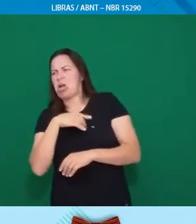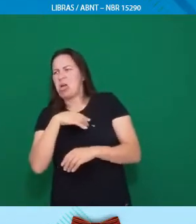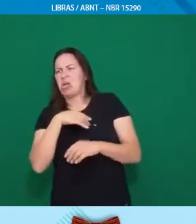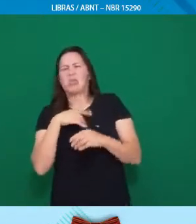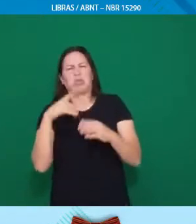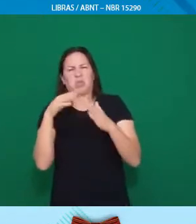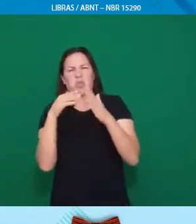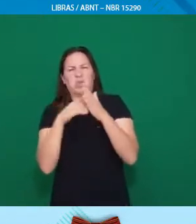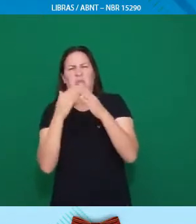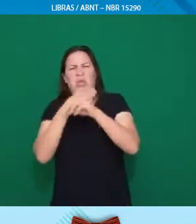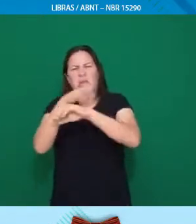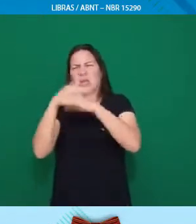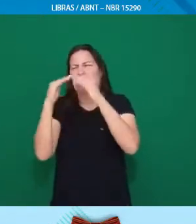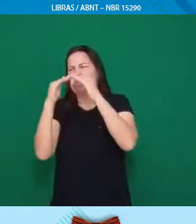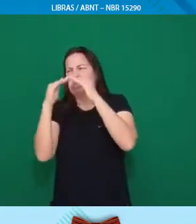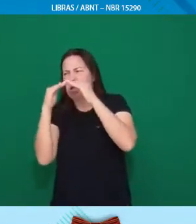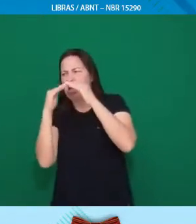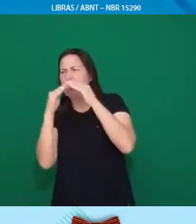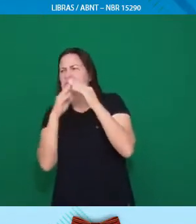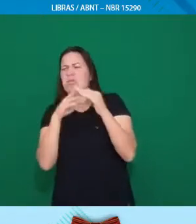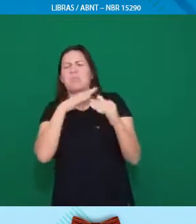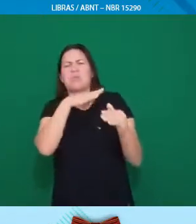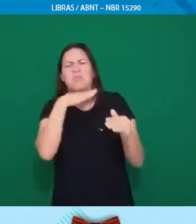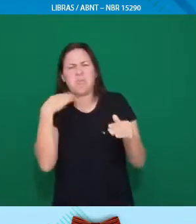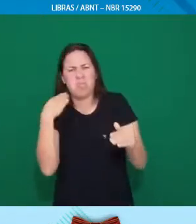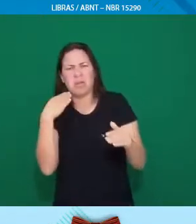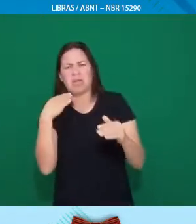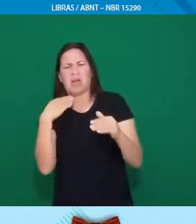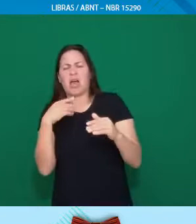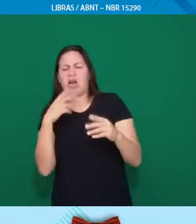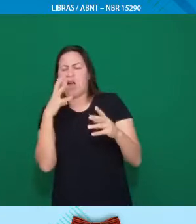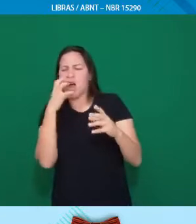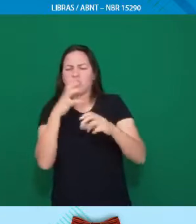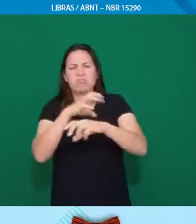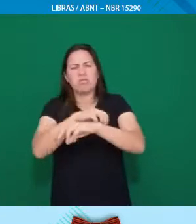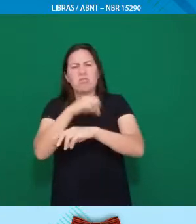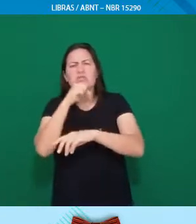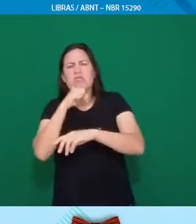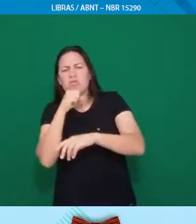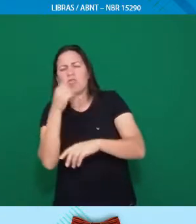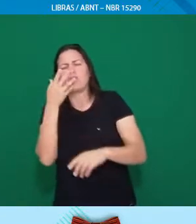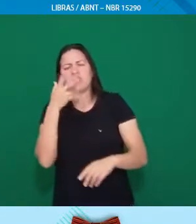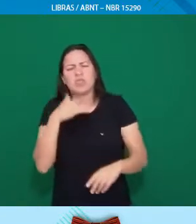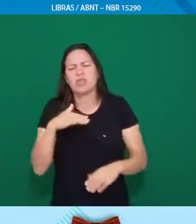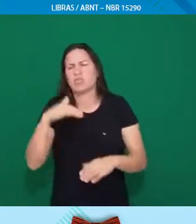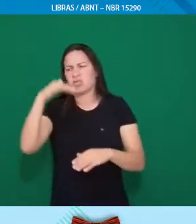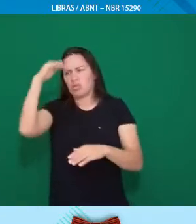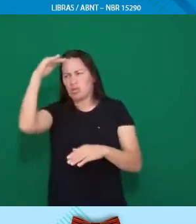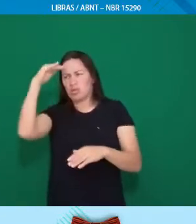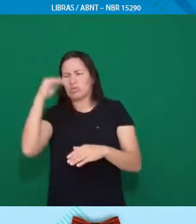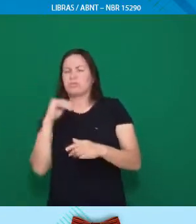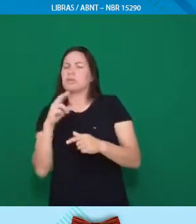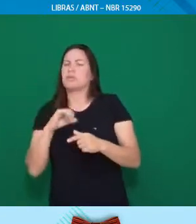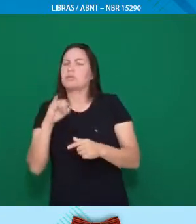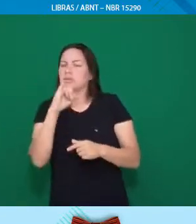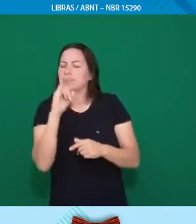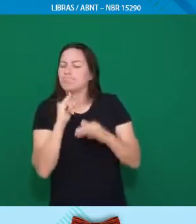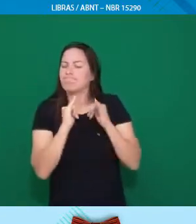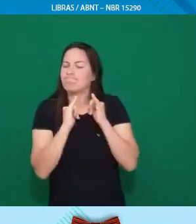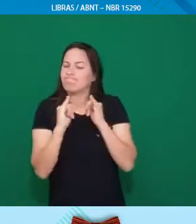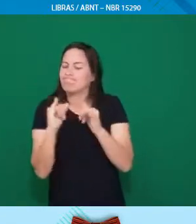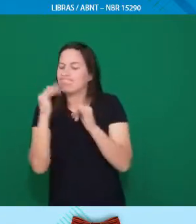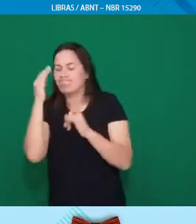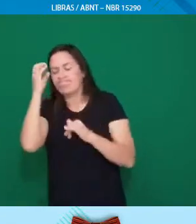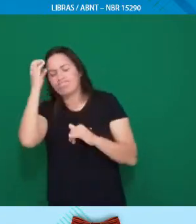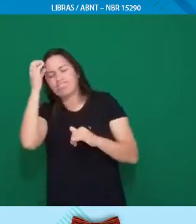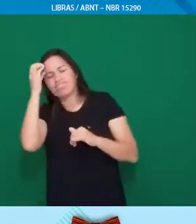entrar nas casas né e morder ficar enfim idosos crianças adultos e é importante que